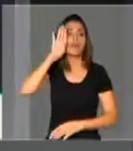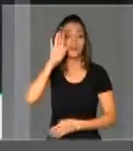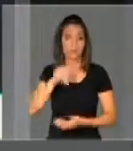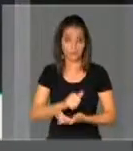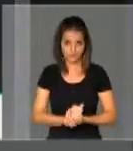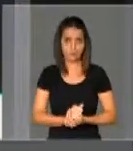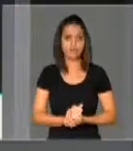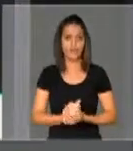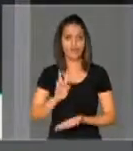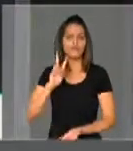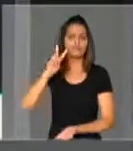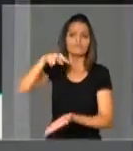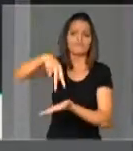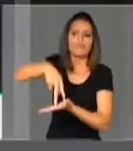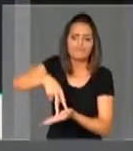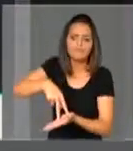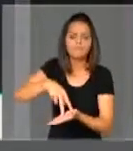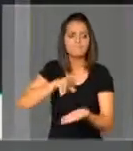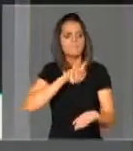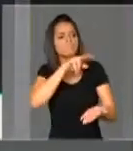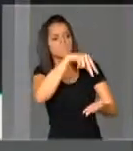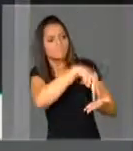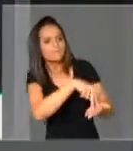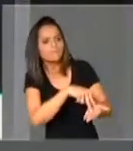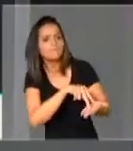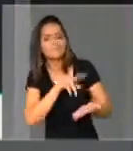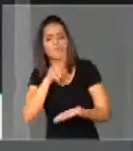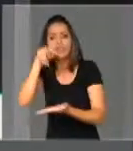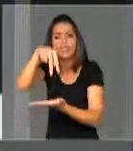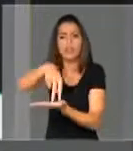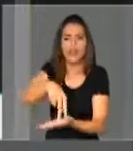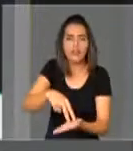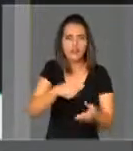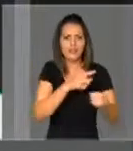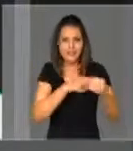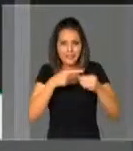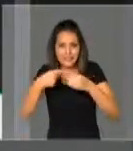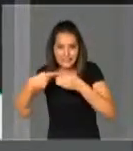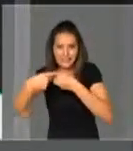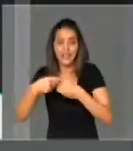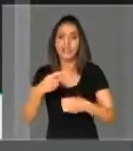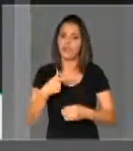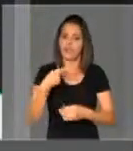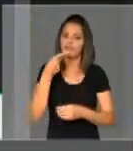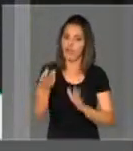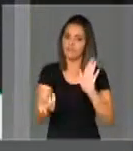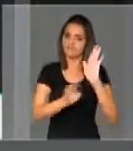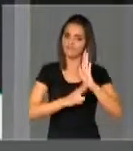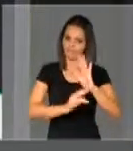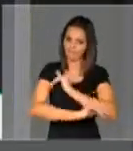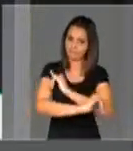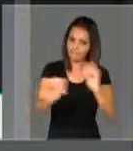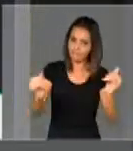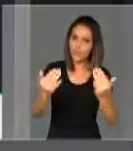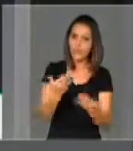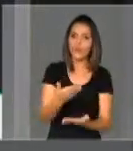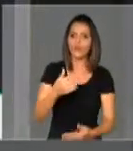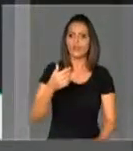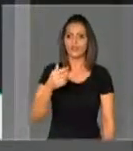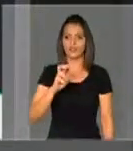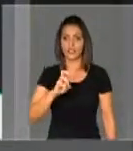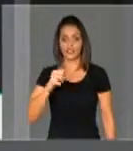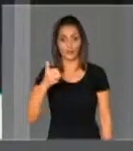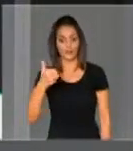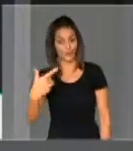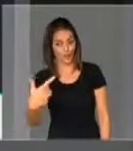preciso confessar aos 512 deputados desta